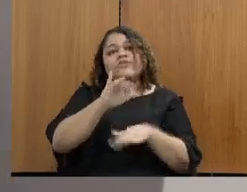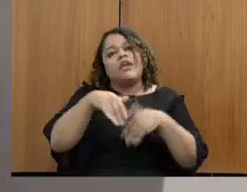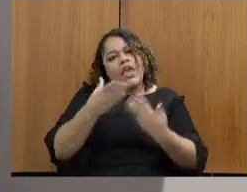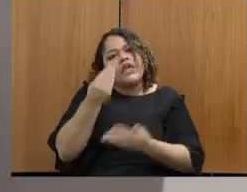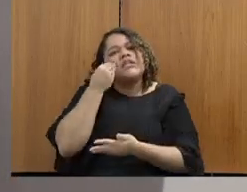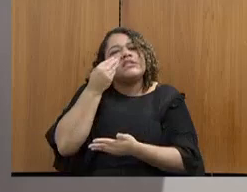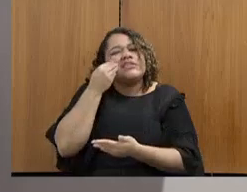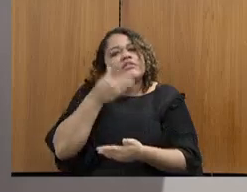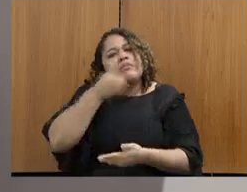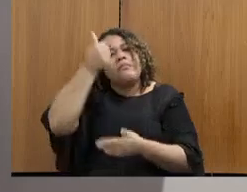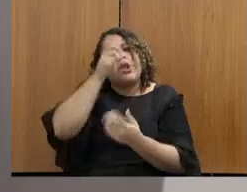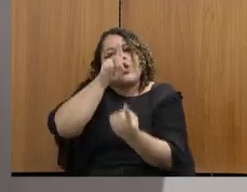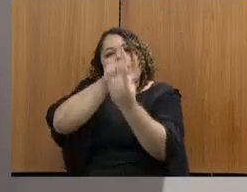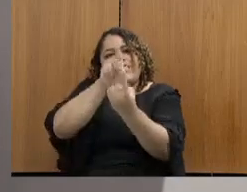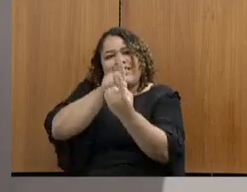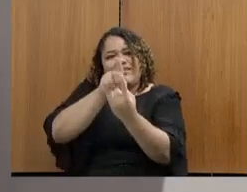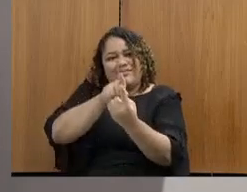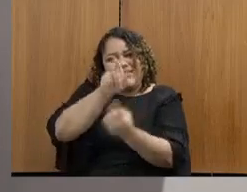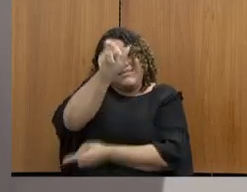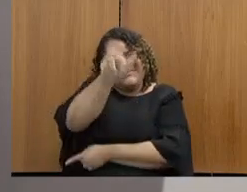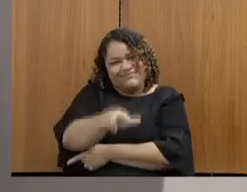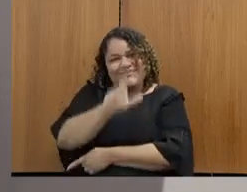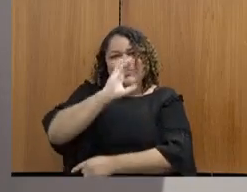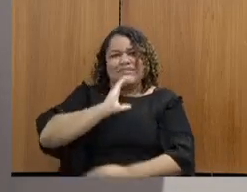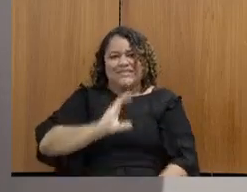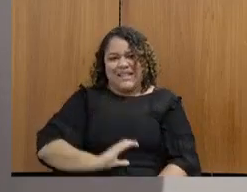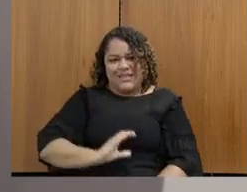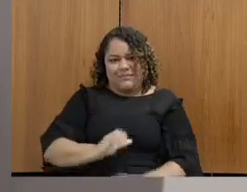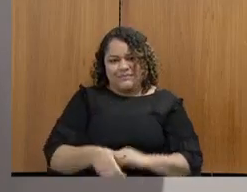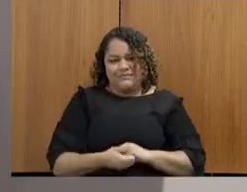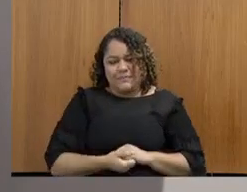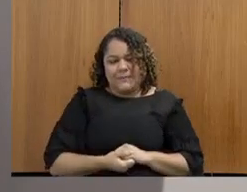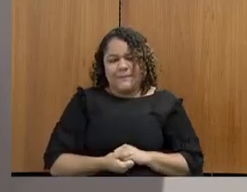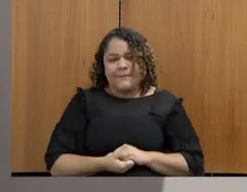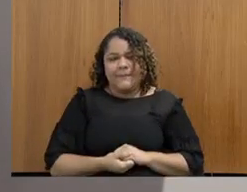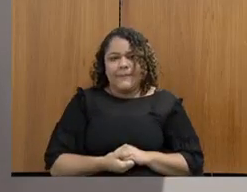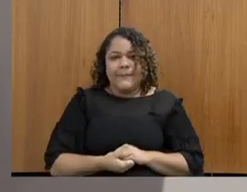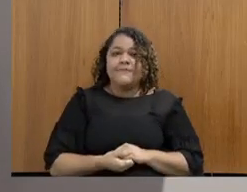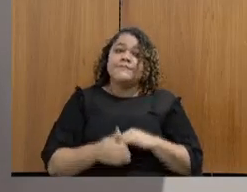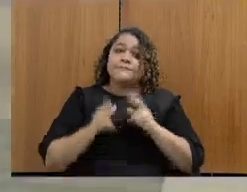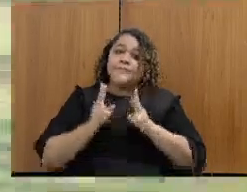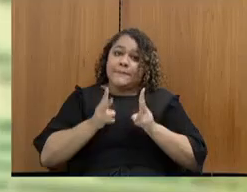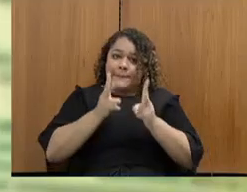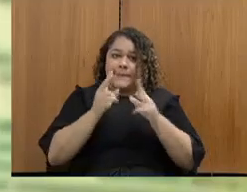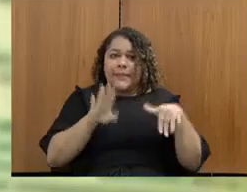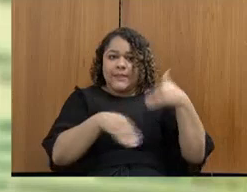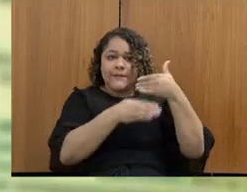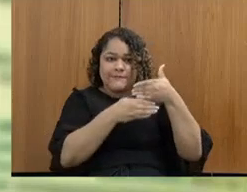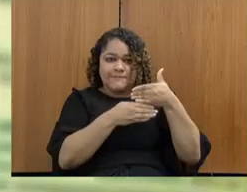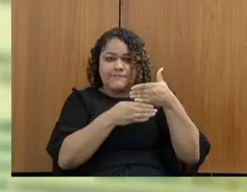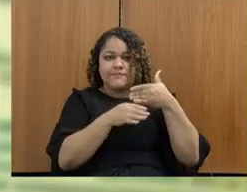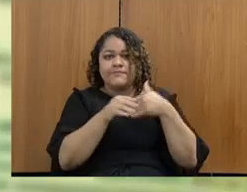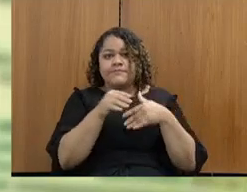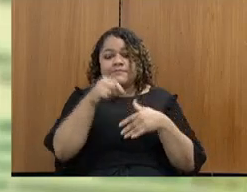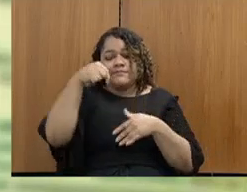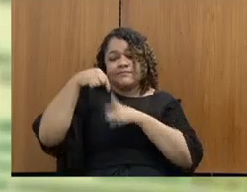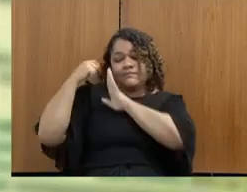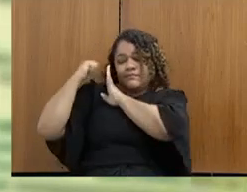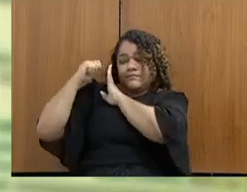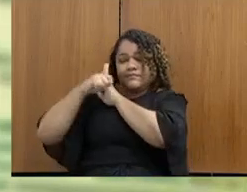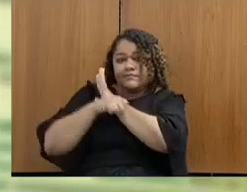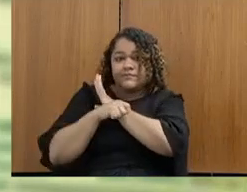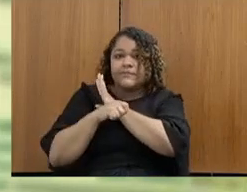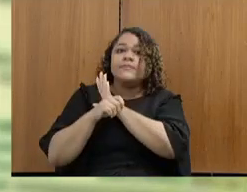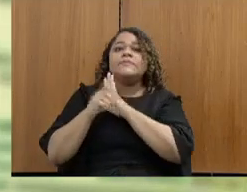dando continuidade aqui a nossa apresentação é tivemos também né nesse primeiro quadrimestre tem implantação do